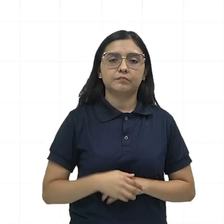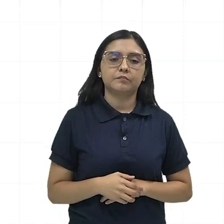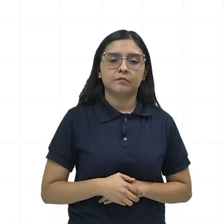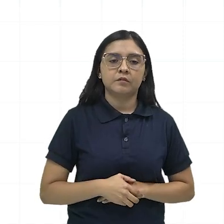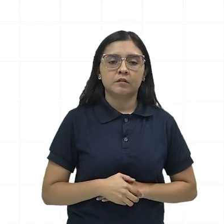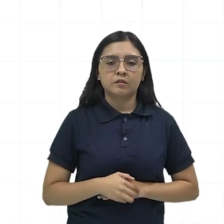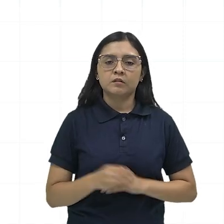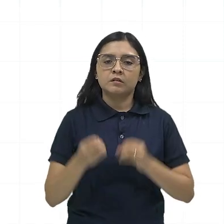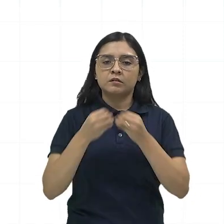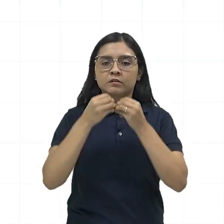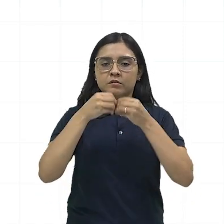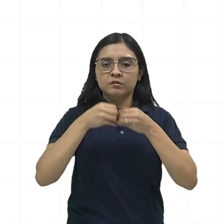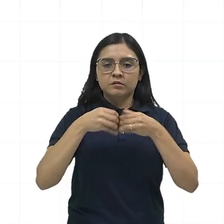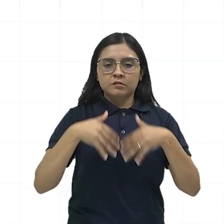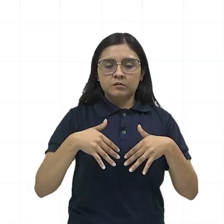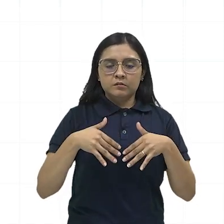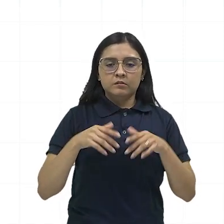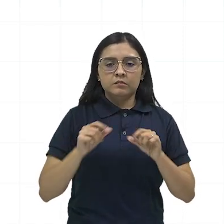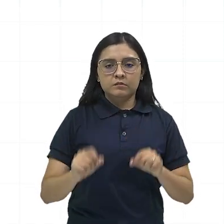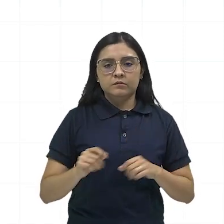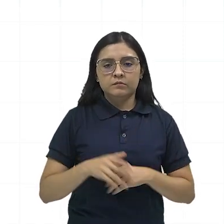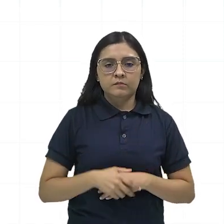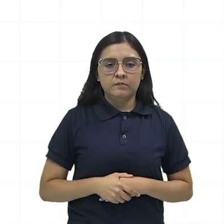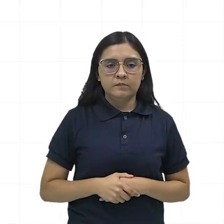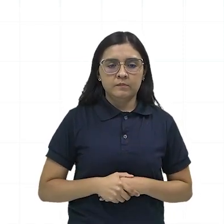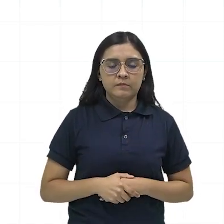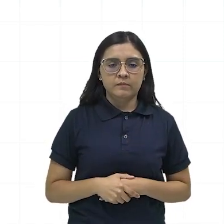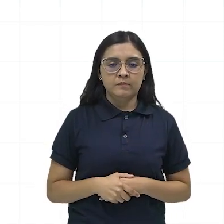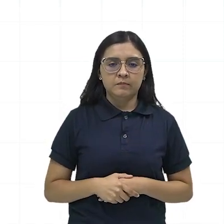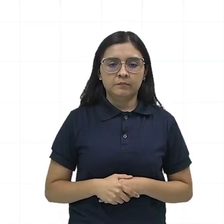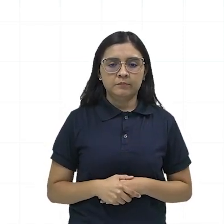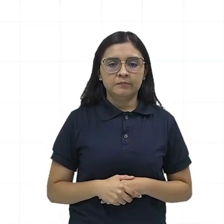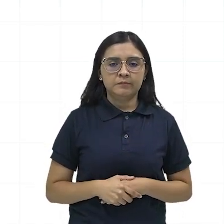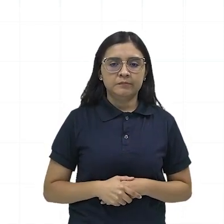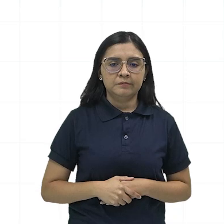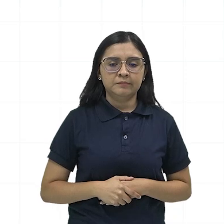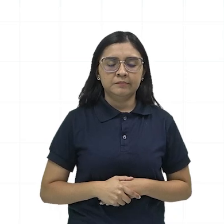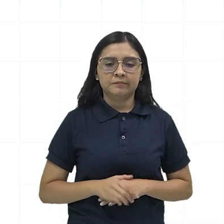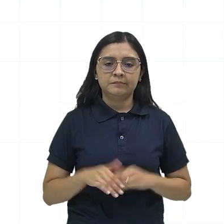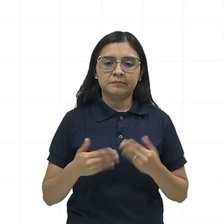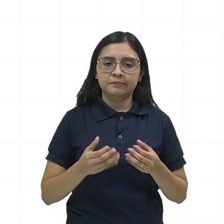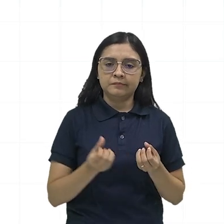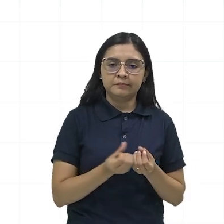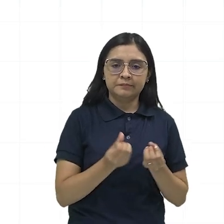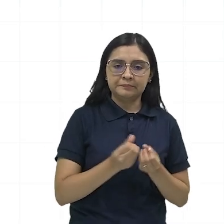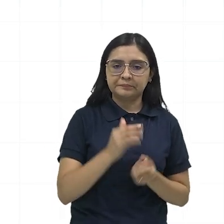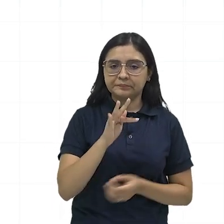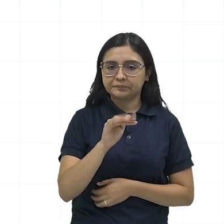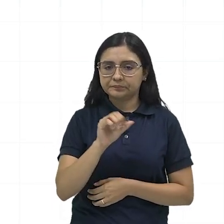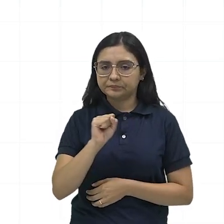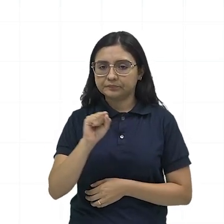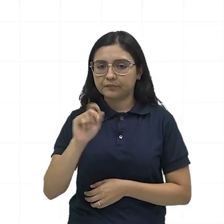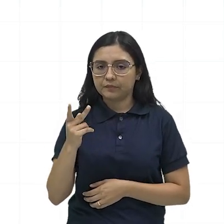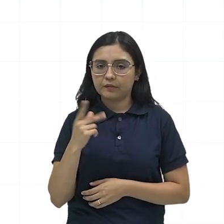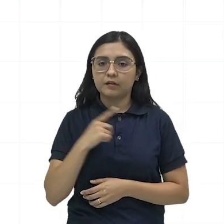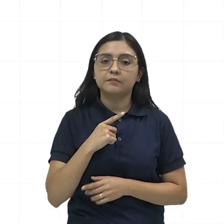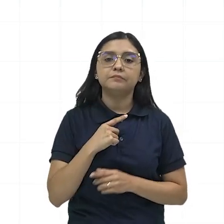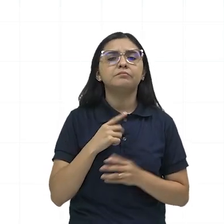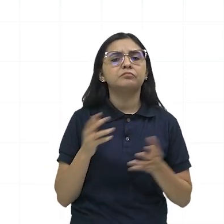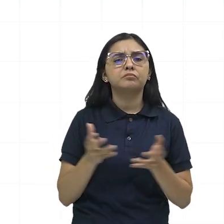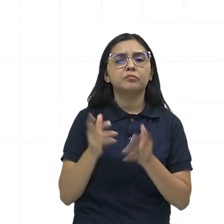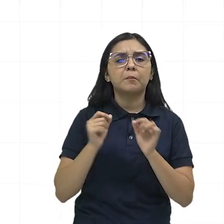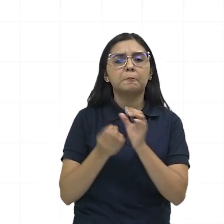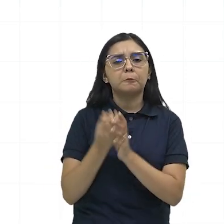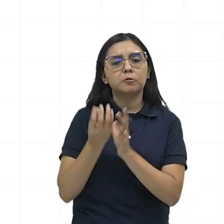nessas glândulas, tá? Lembrando aí que são glândulas. No caso do testículo, o FSH ele vai estimular